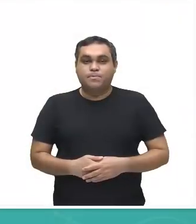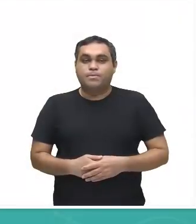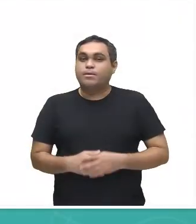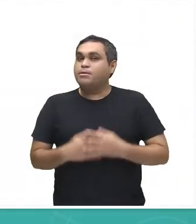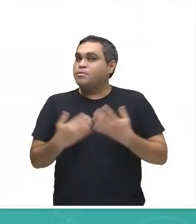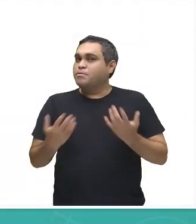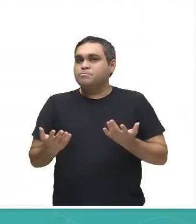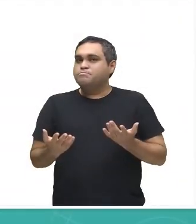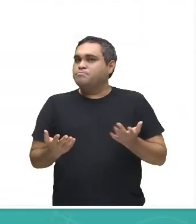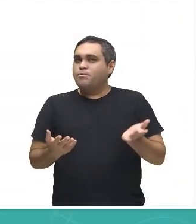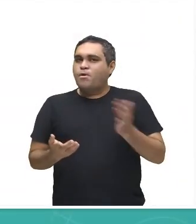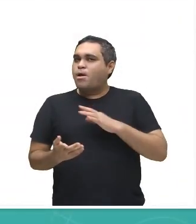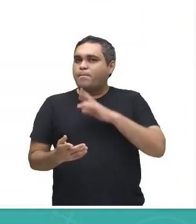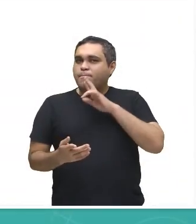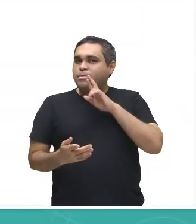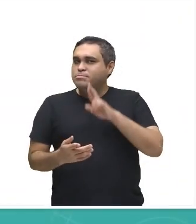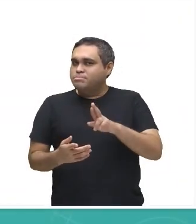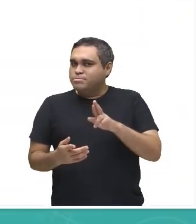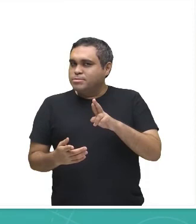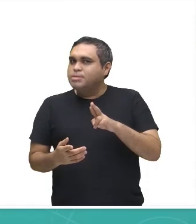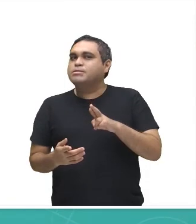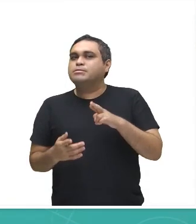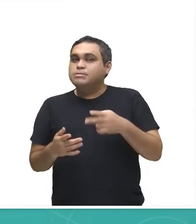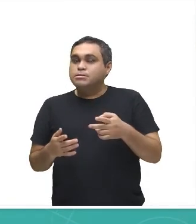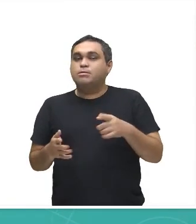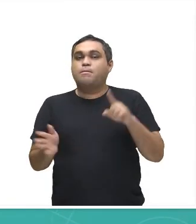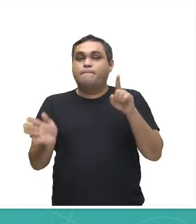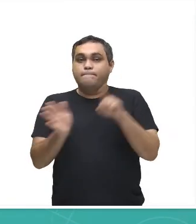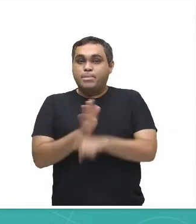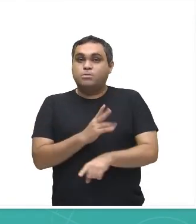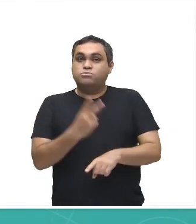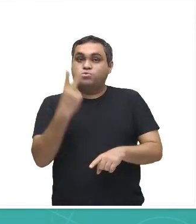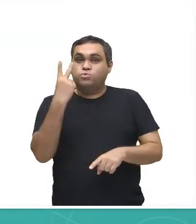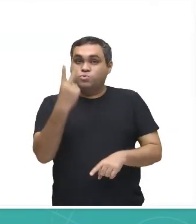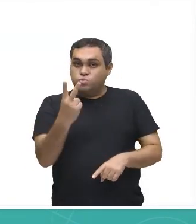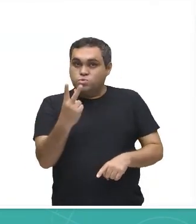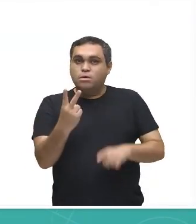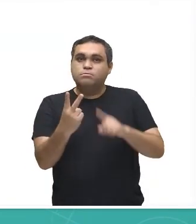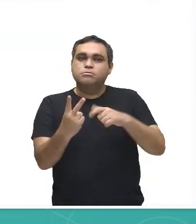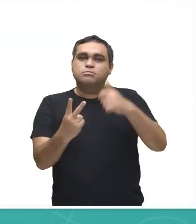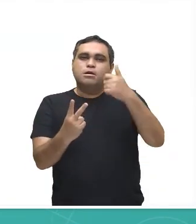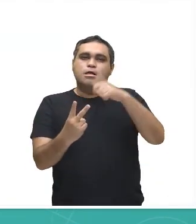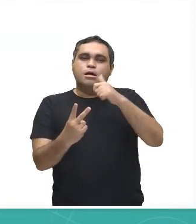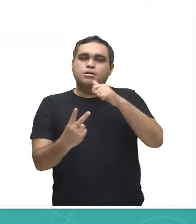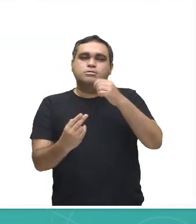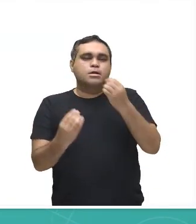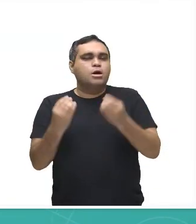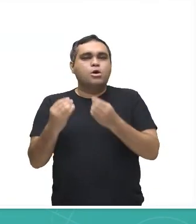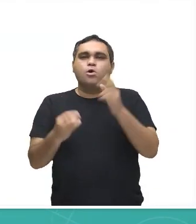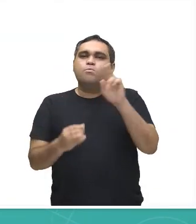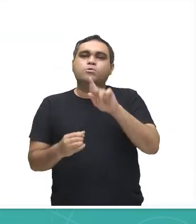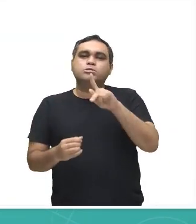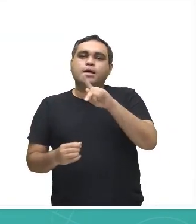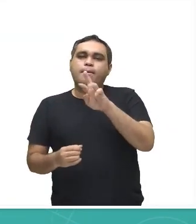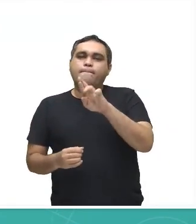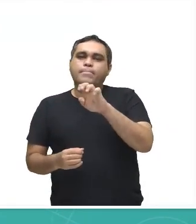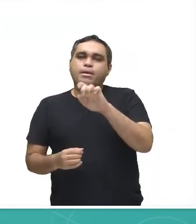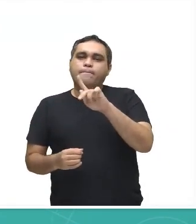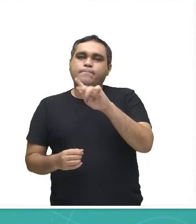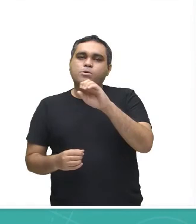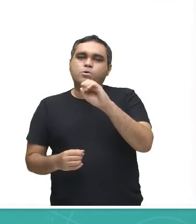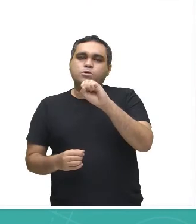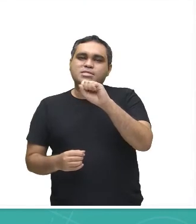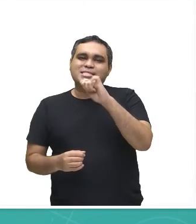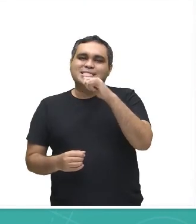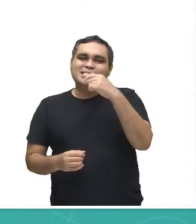Vamos então para a correção. Eu deixei 2 questões para que vocês pudessem analisar o uso das preposições, lembrando que, para